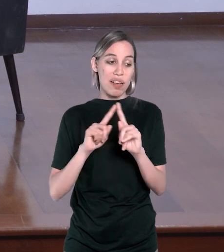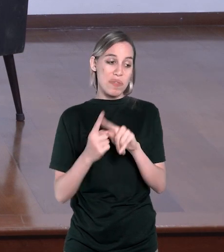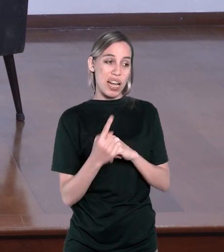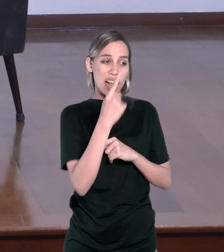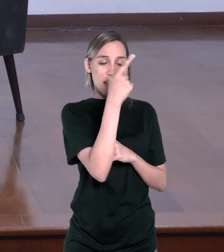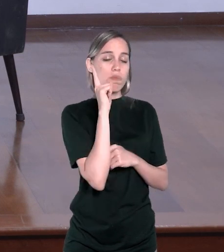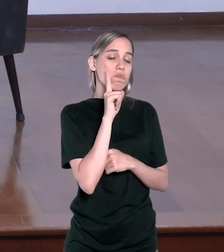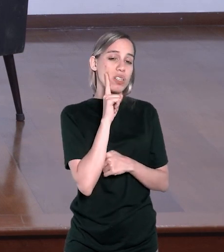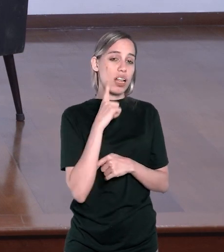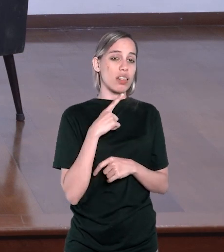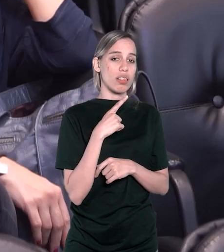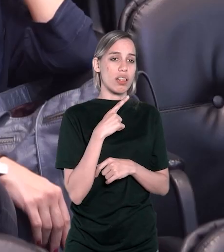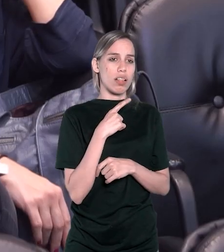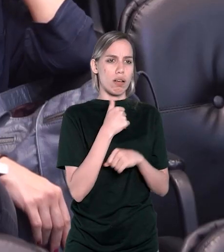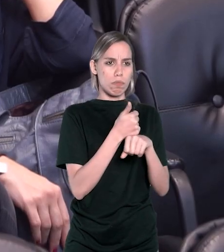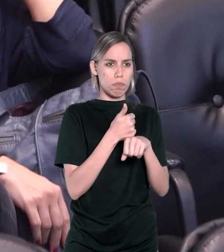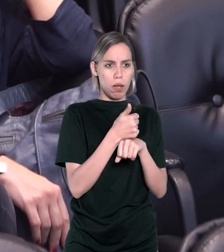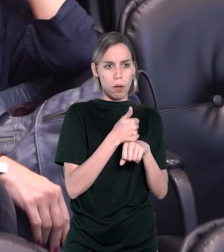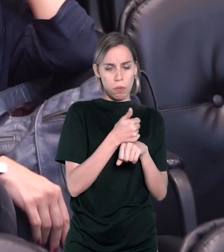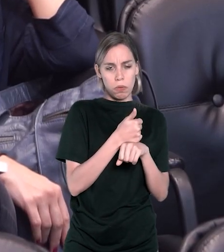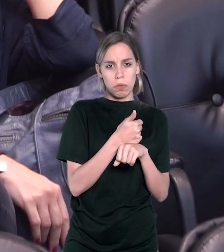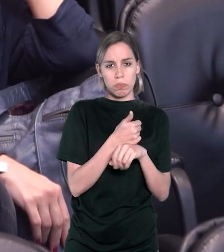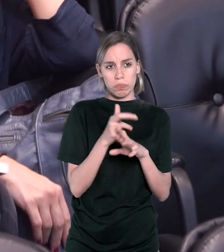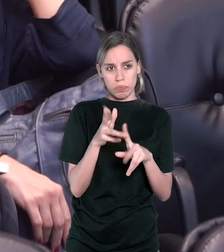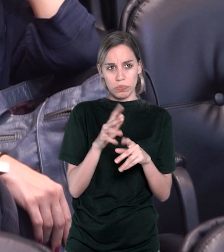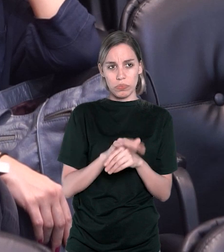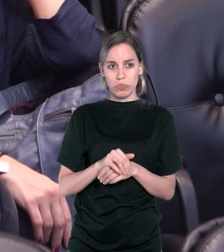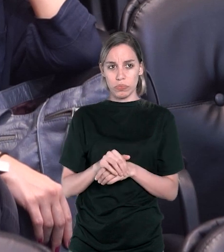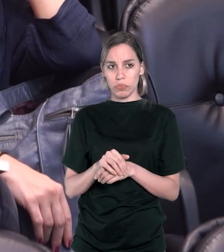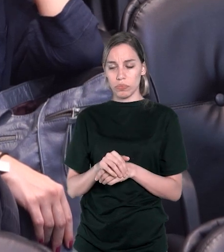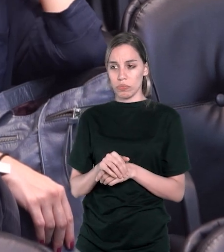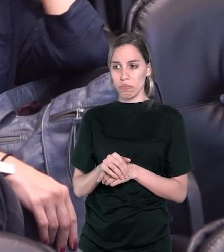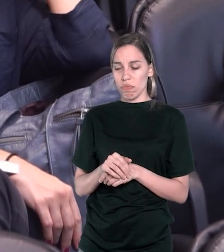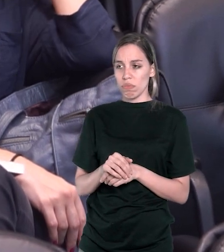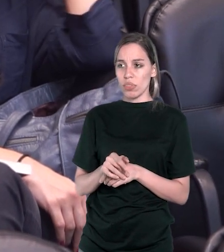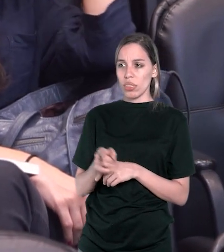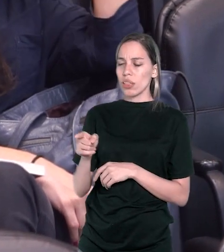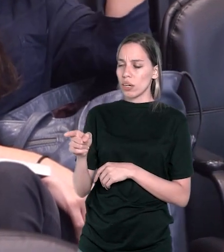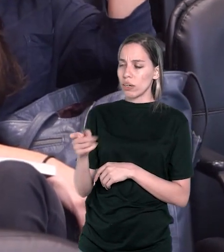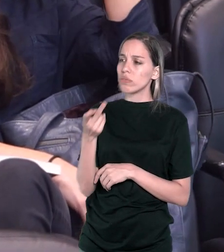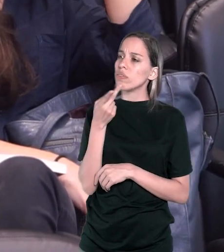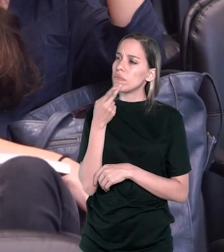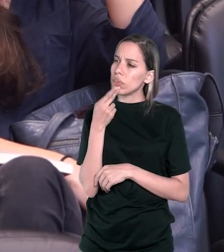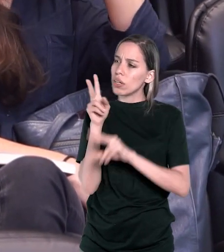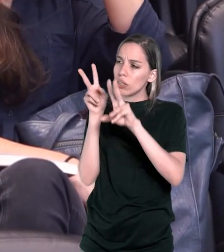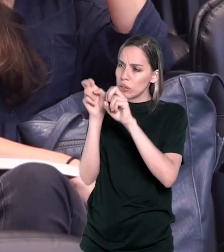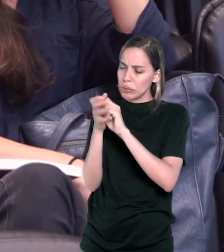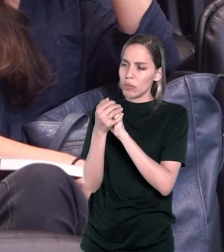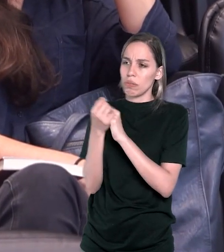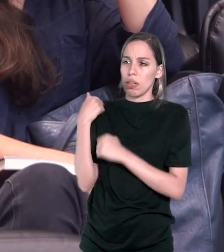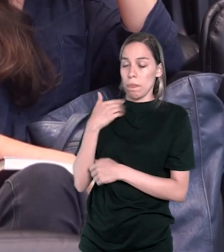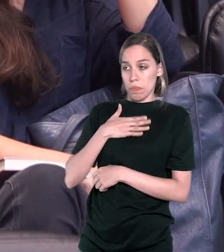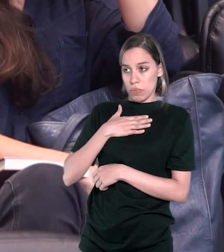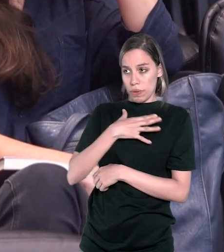Isso que você está contando aí das suas filhas, né? Eu tive alguma experiência, minha própria filha, né, que estudou lá,